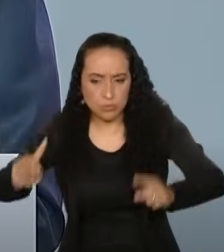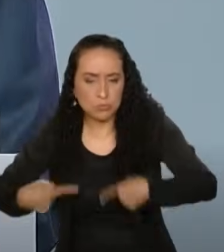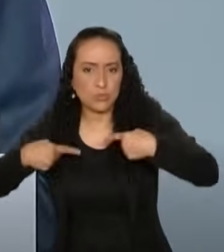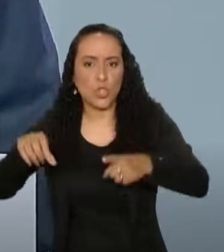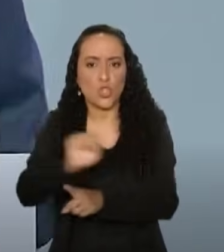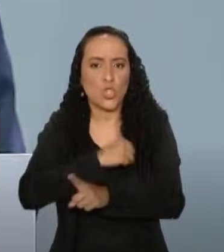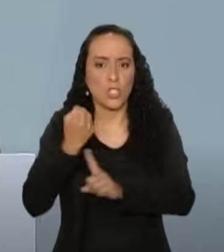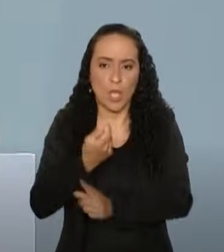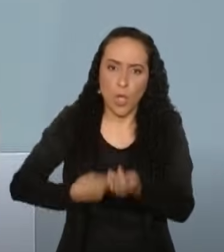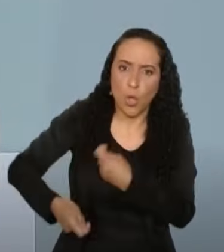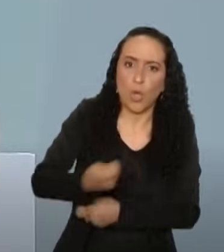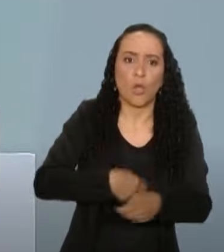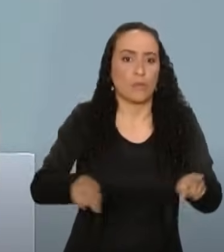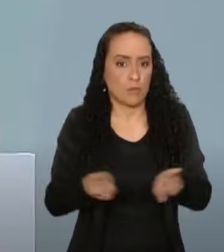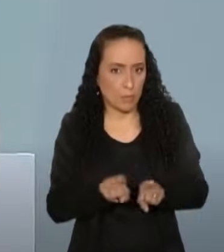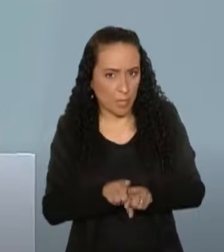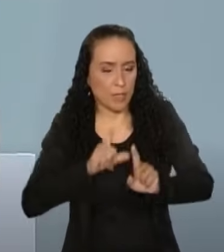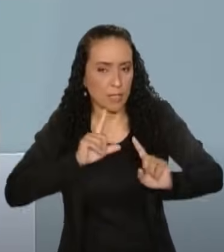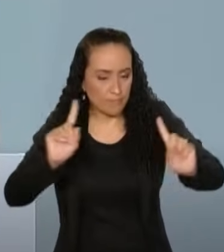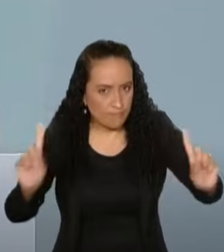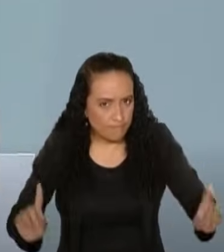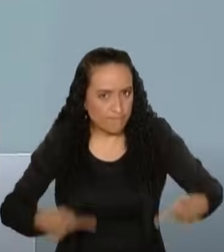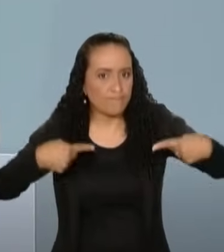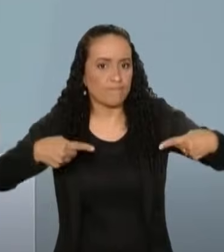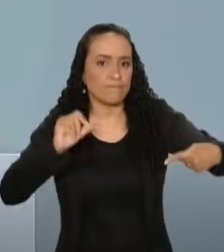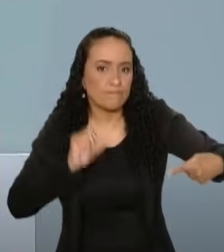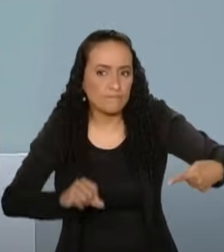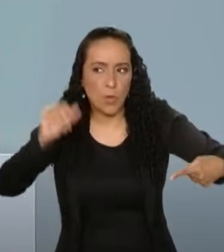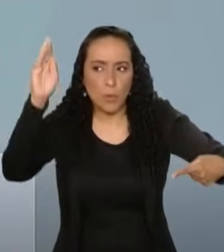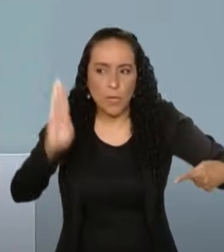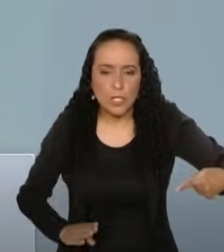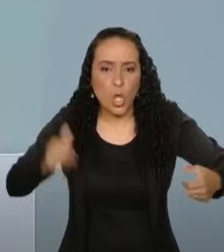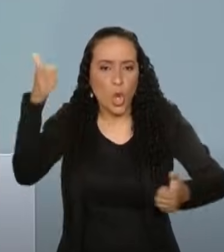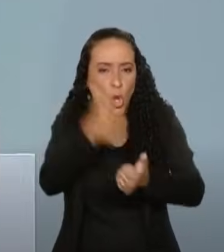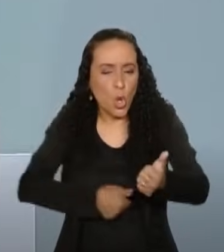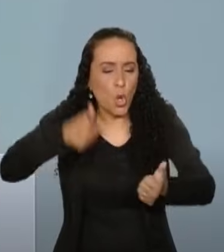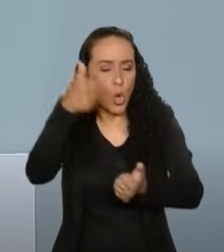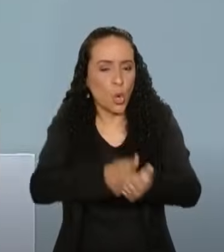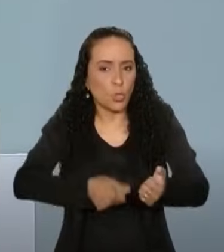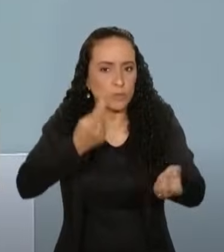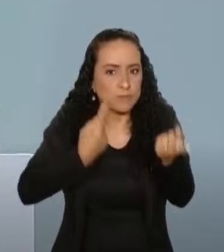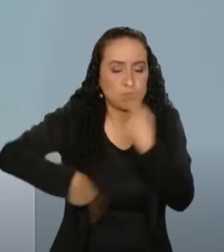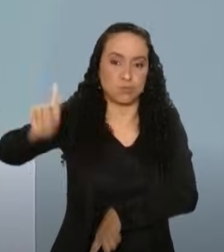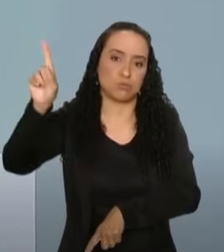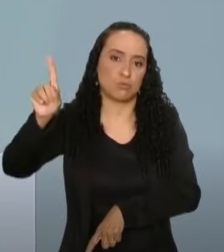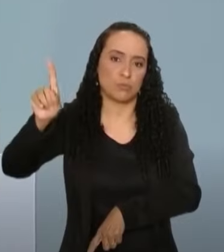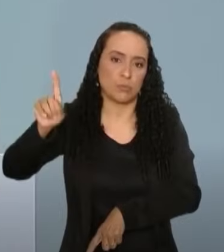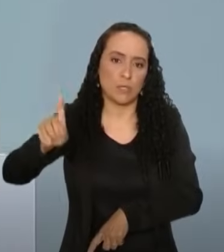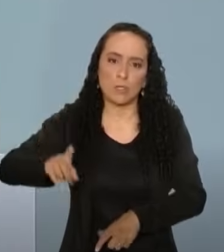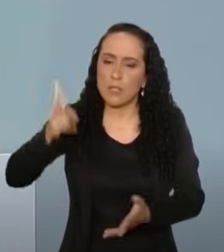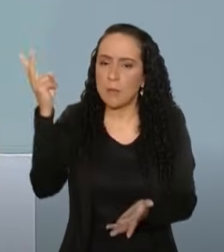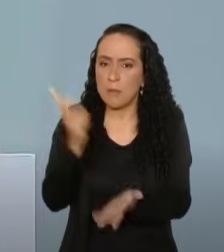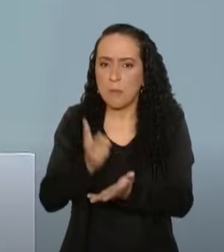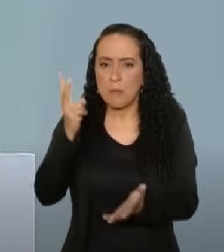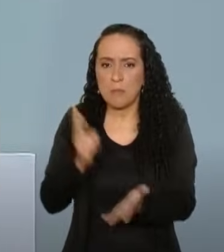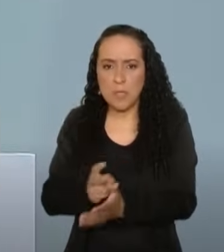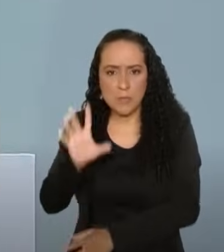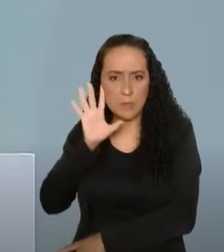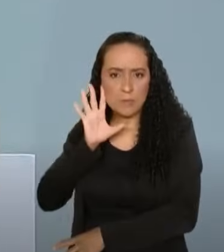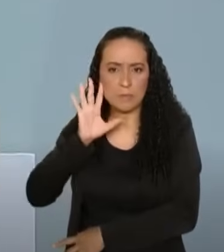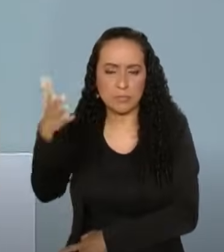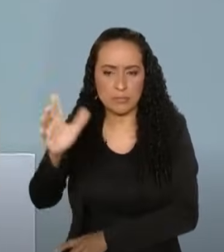sociais e econômicos. Desafios que o Brasil luta para superar com a mesma